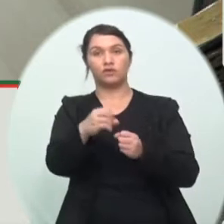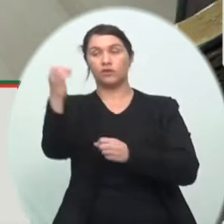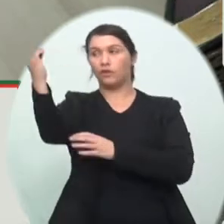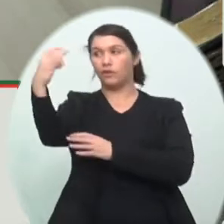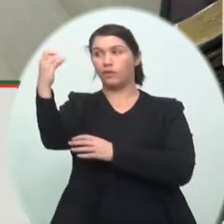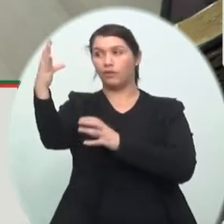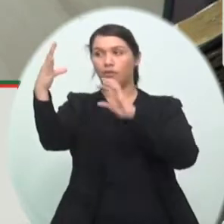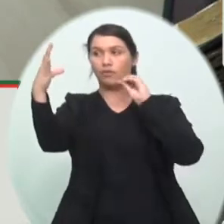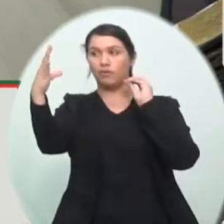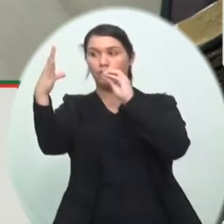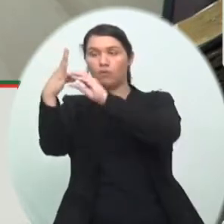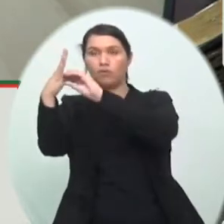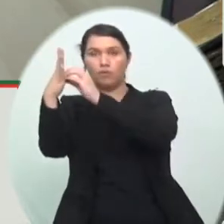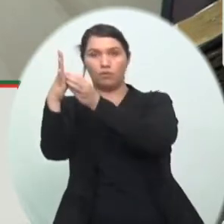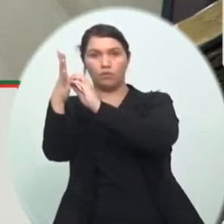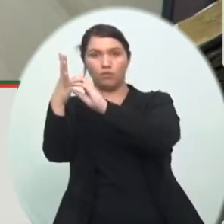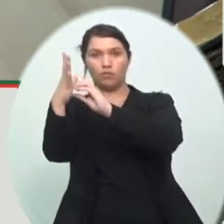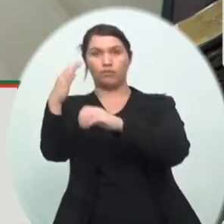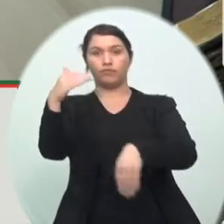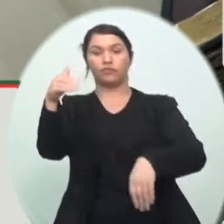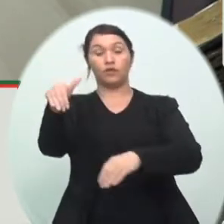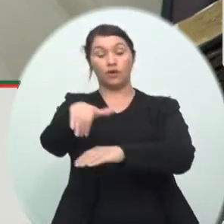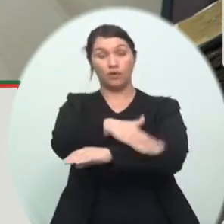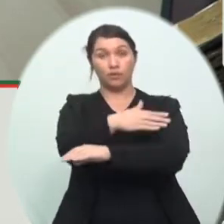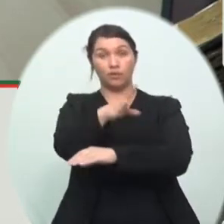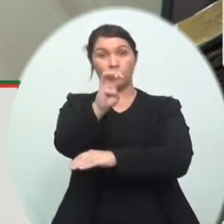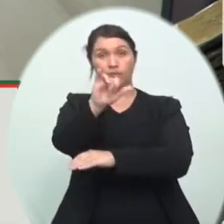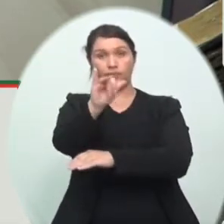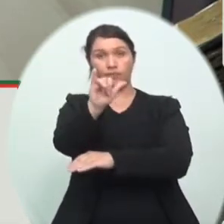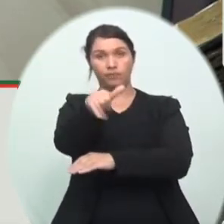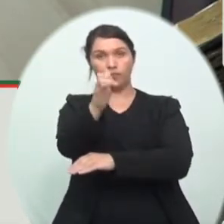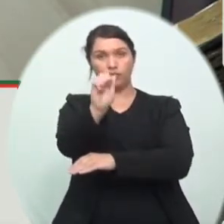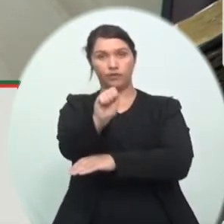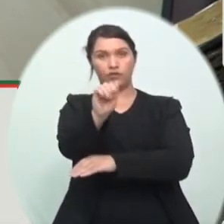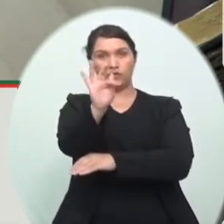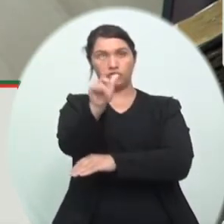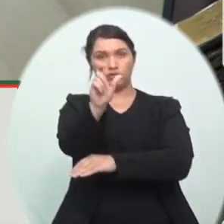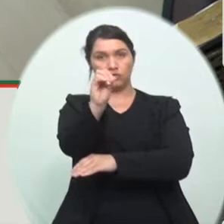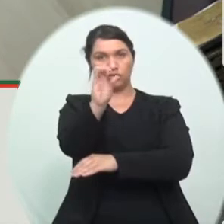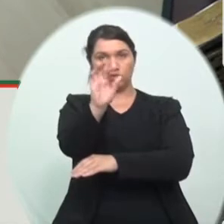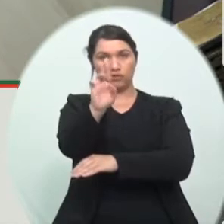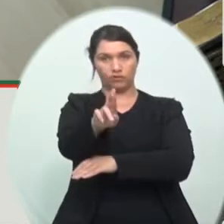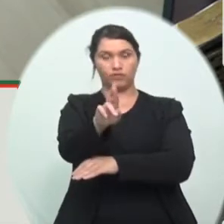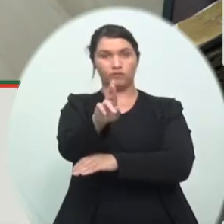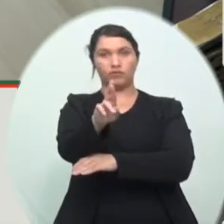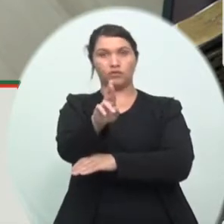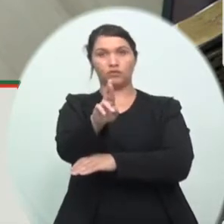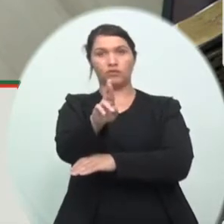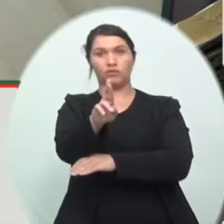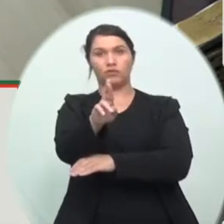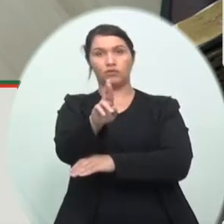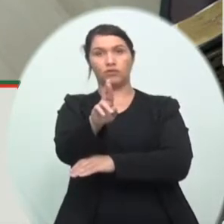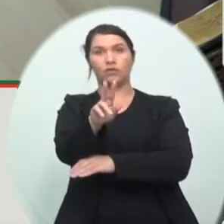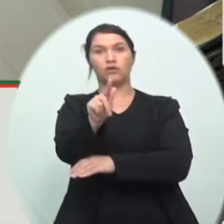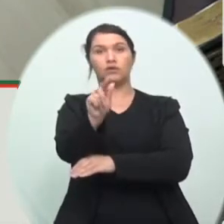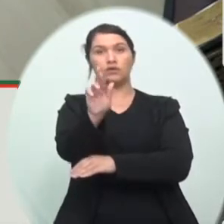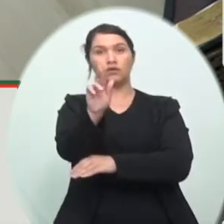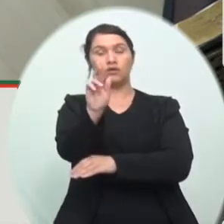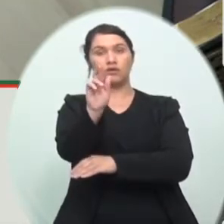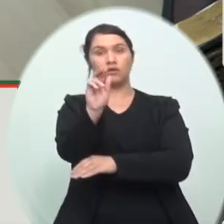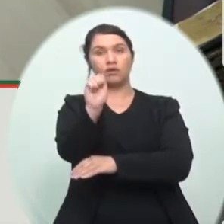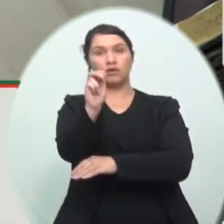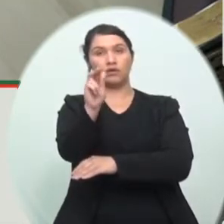de iluminação pública das ruas Beija-Flor, Garganta Azul e Beija-Flor, Coleira Preta, localizado no